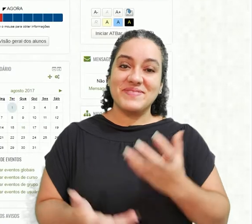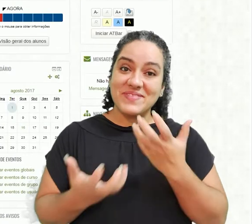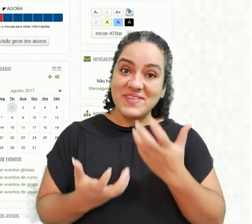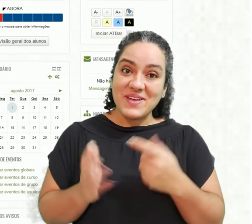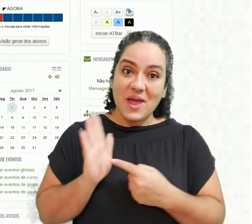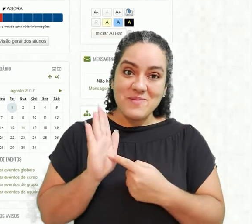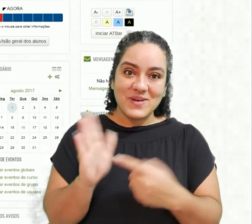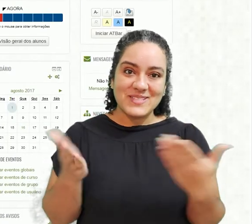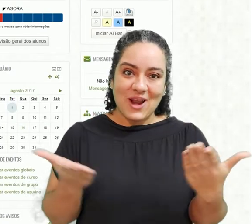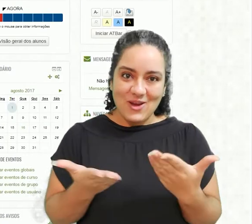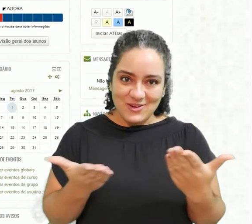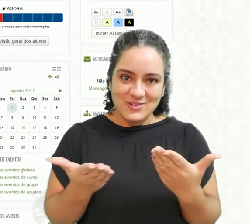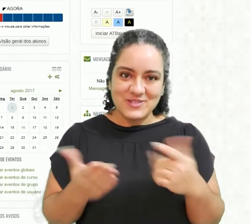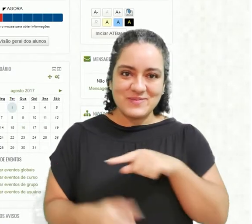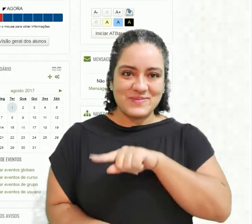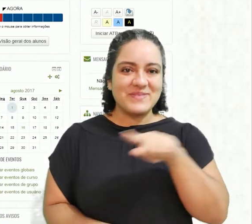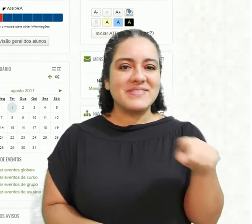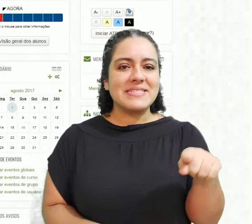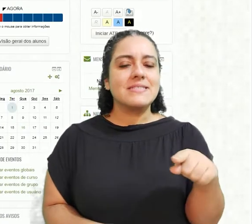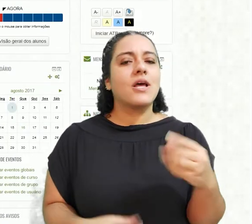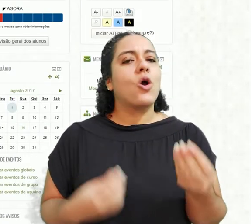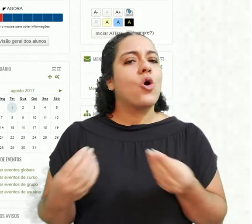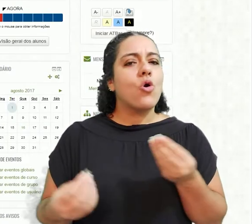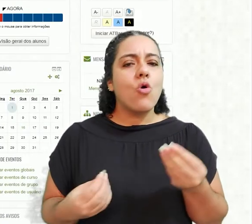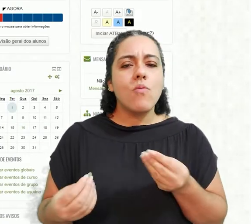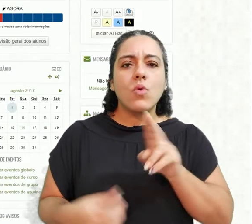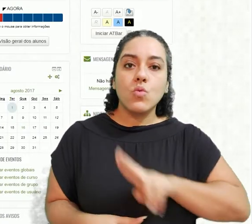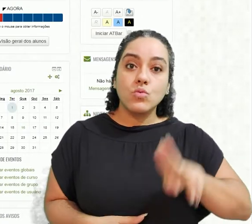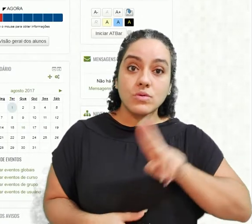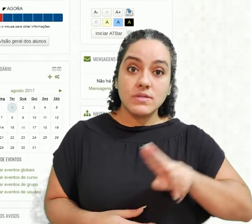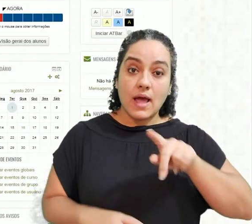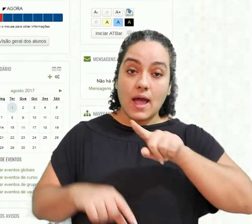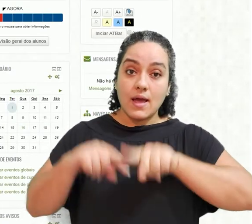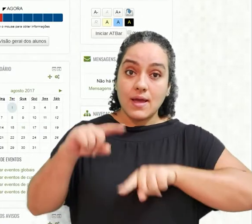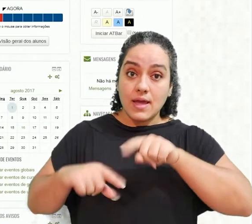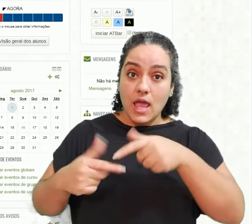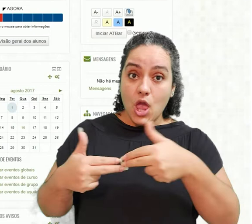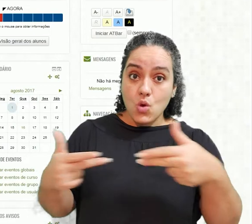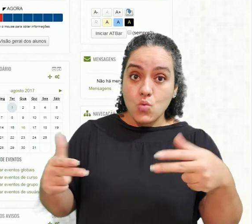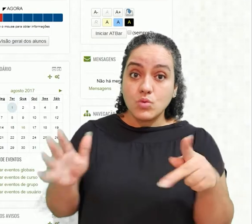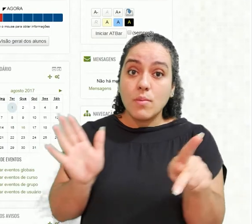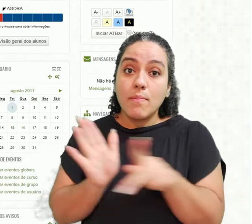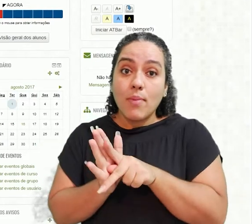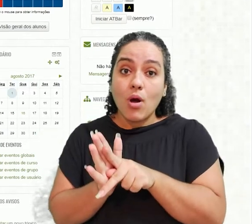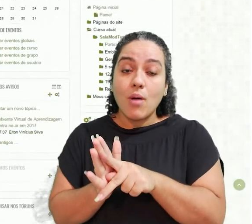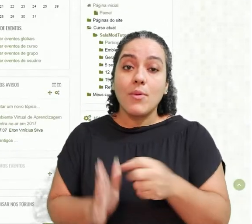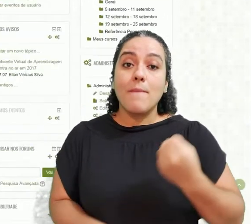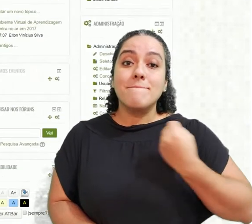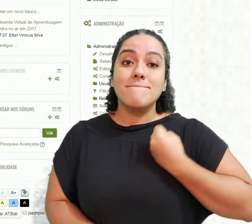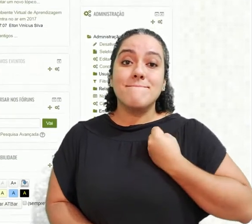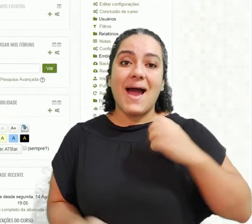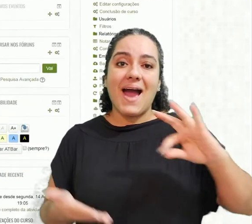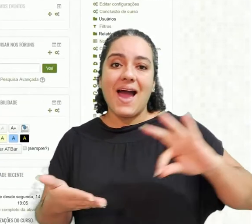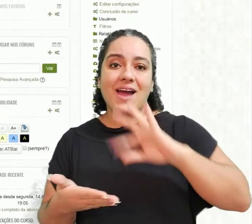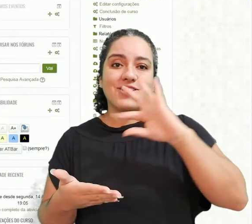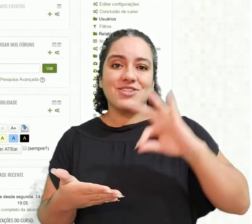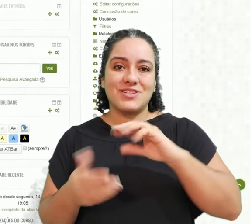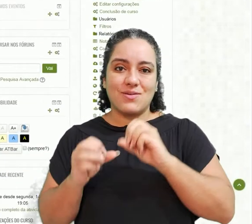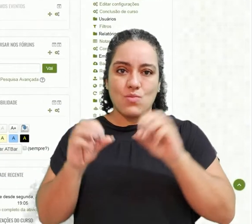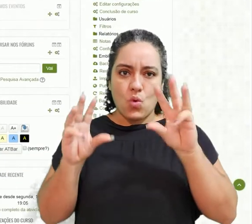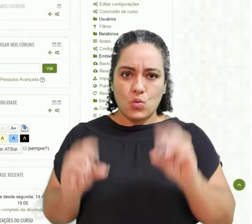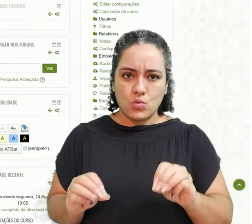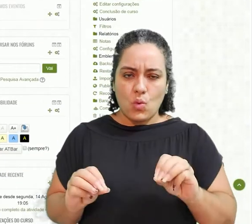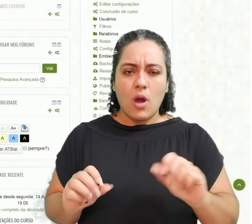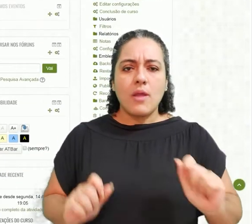eu quero mostrar para você hoje como você utiliza o recurso página do mudou uma página